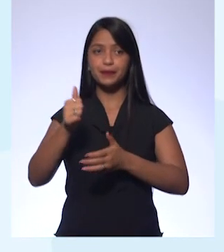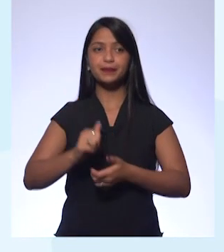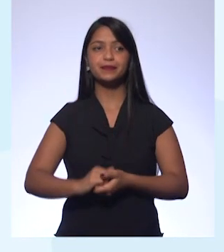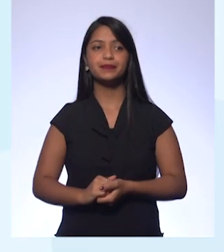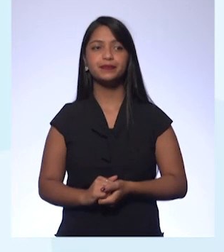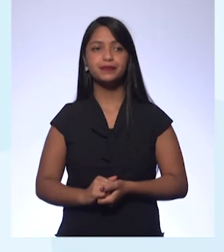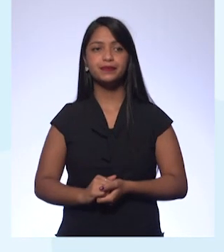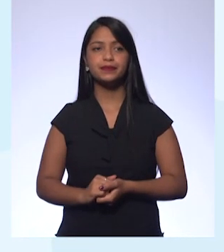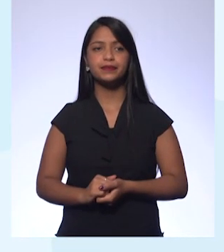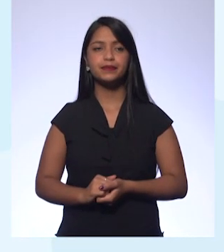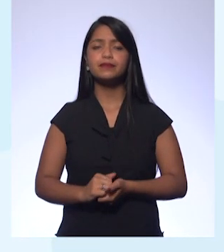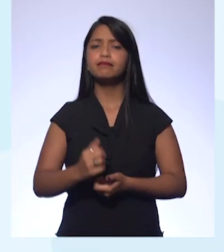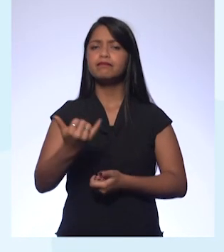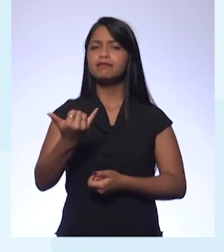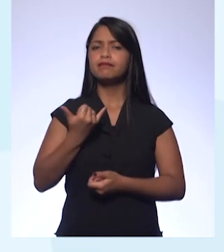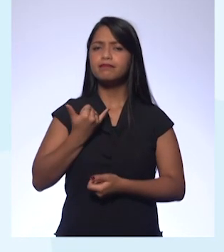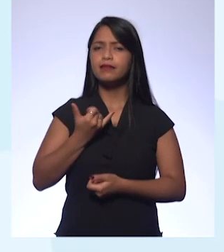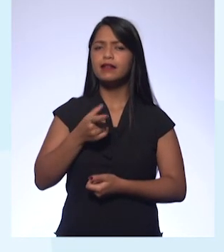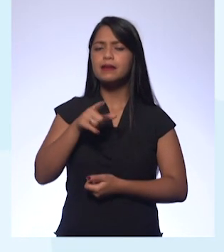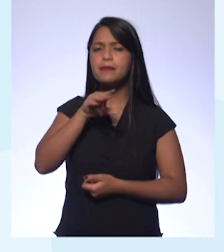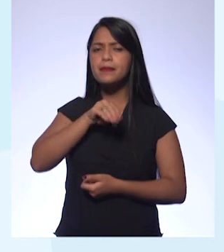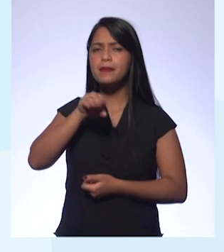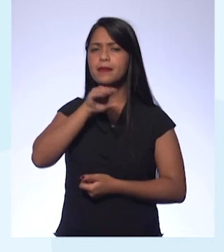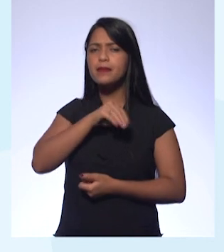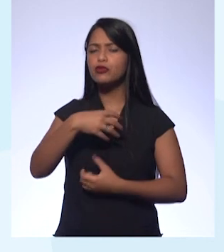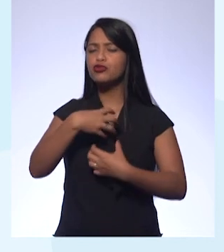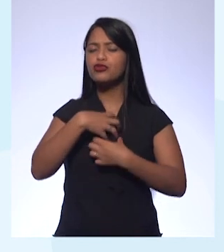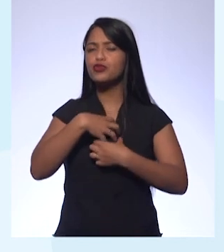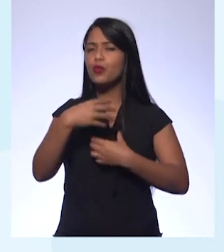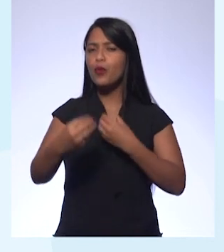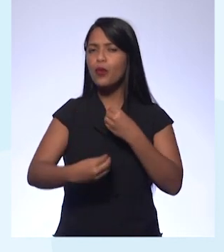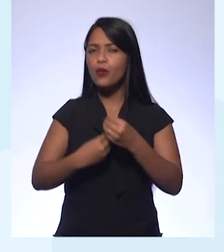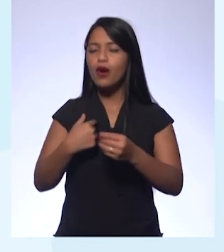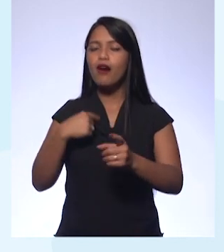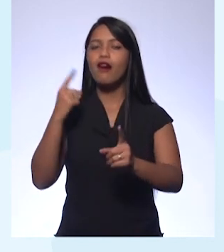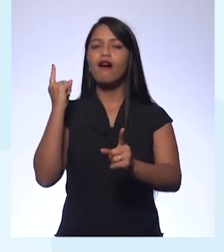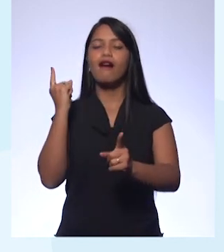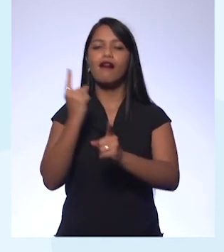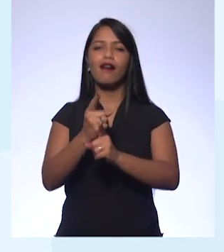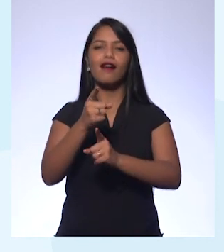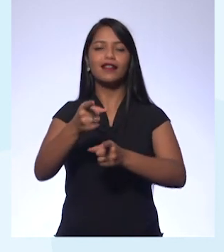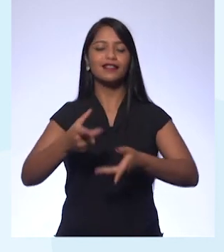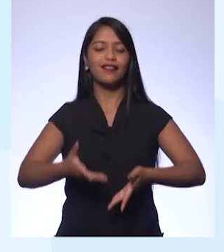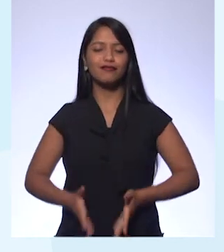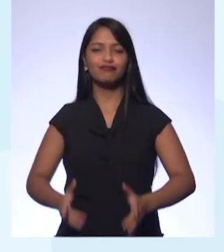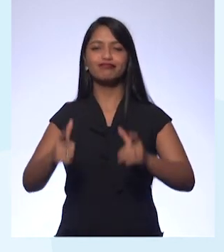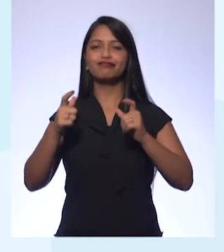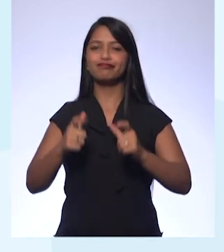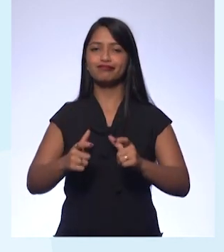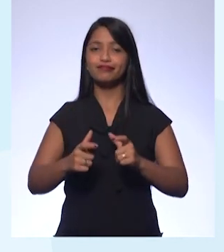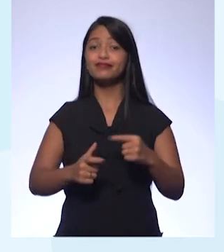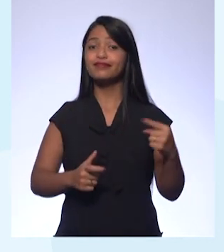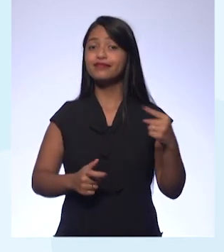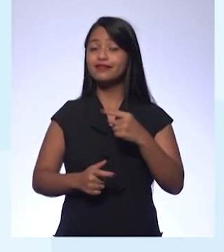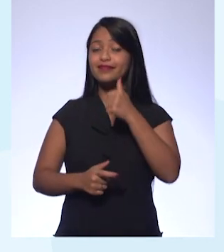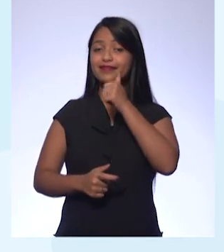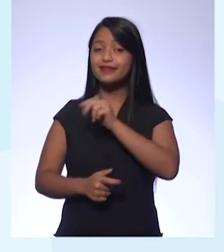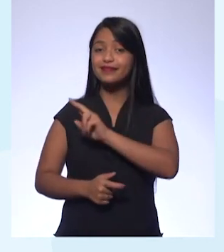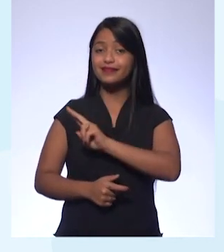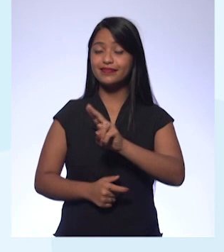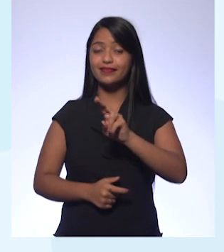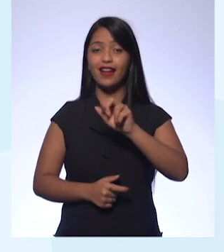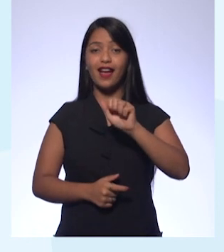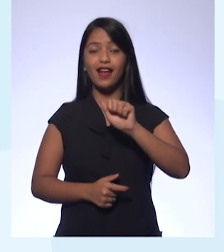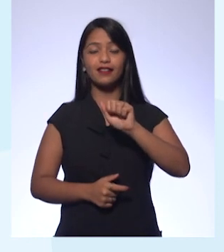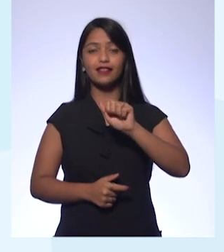Diga-me como tu falas e eu te direi de onde tu és, né? Então, essa aqui foi da aluna Júlia Pampolim, do sexto ano A.